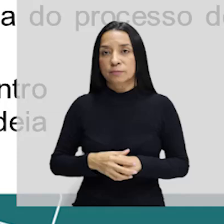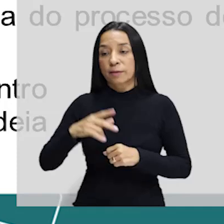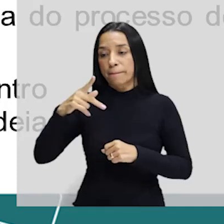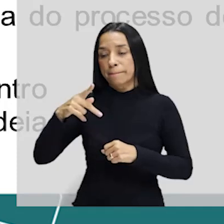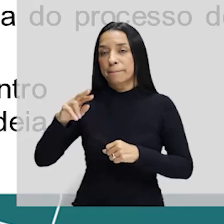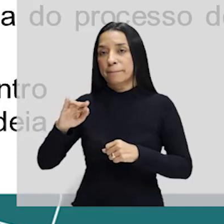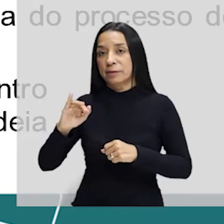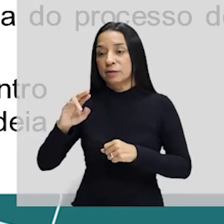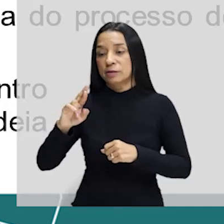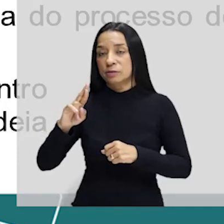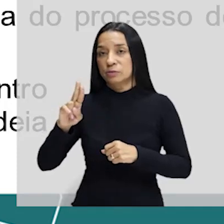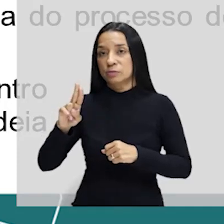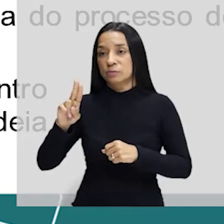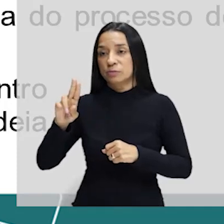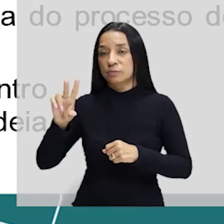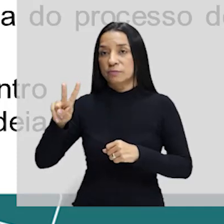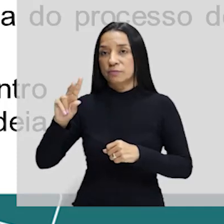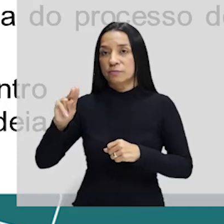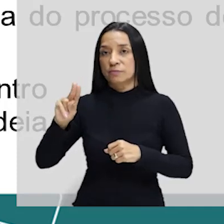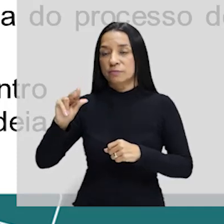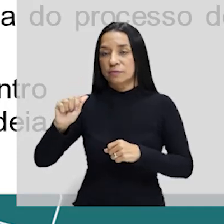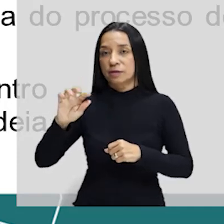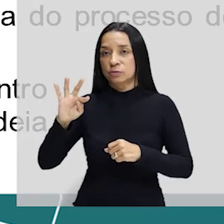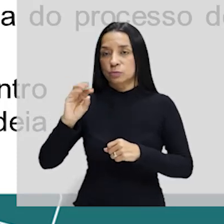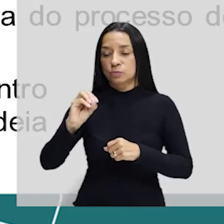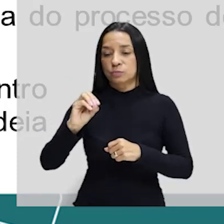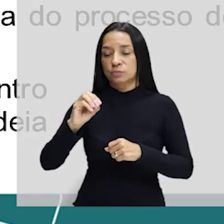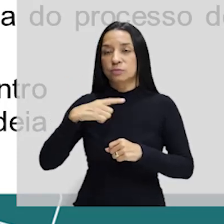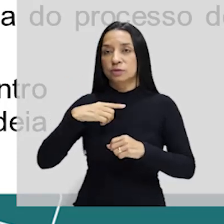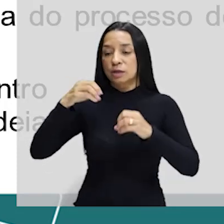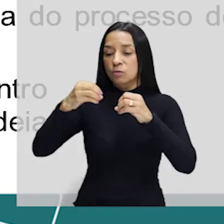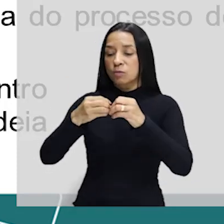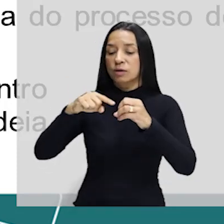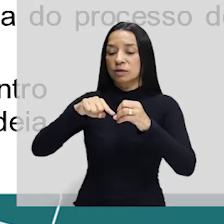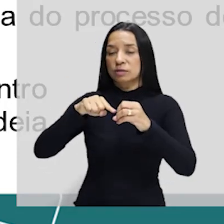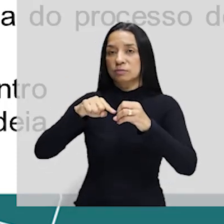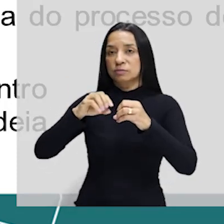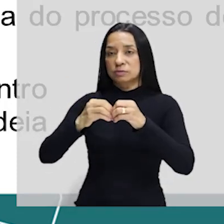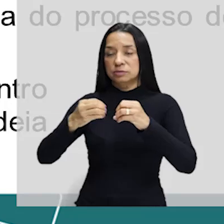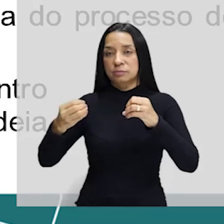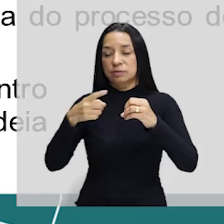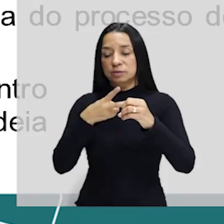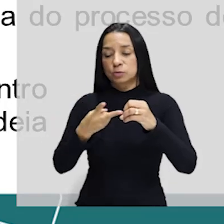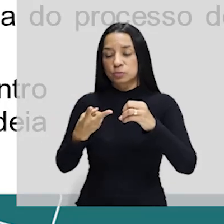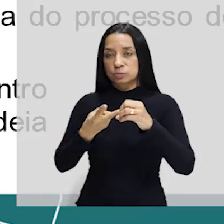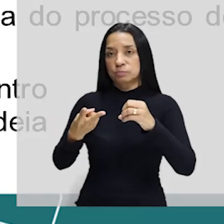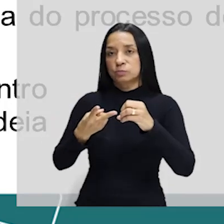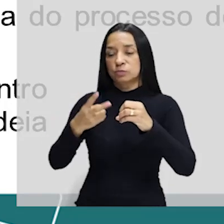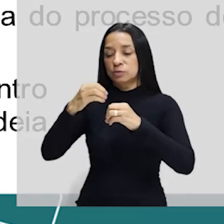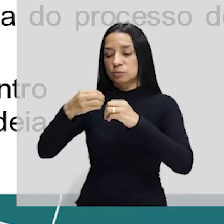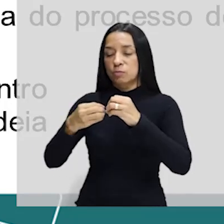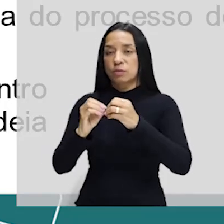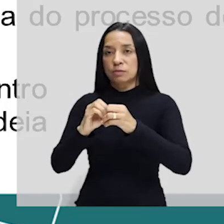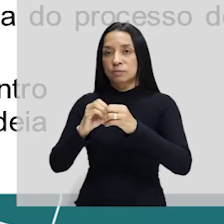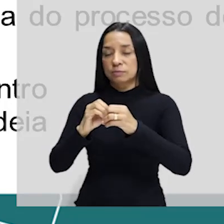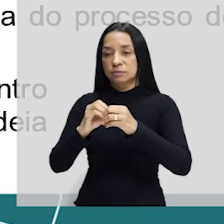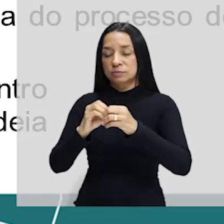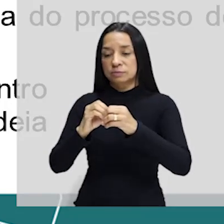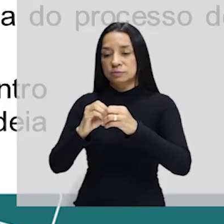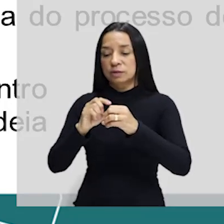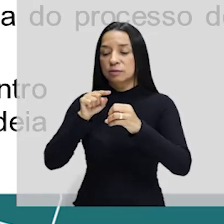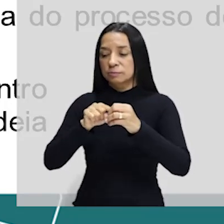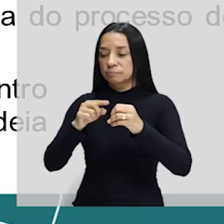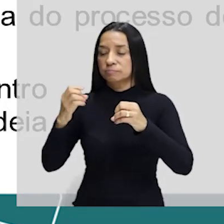ou ácido pirúvico, é a mesma coisa. Então, eu tenho uma glicose que é quebrada em duas moléculas de piruvato.